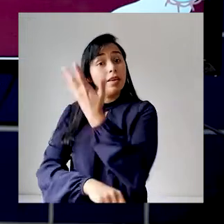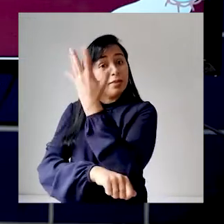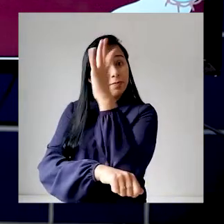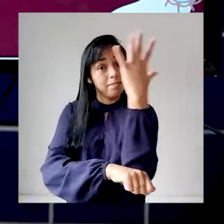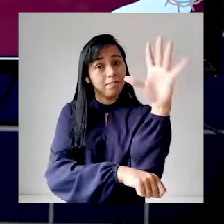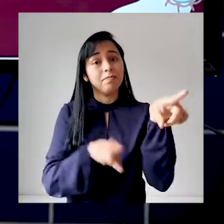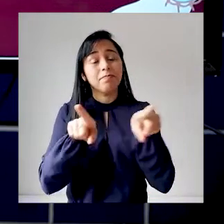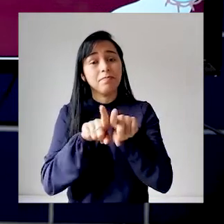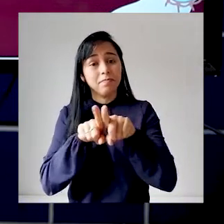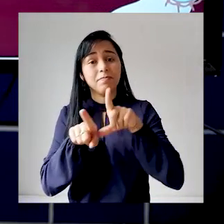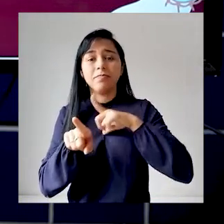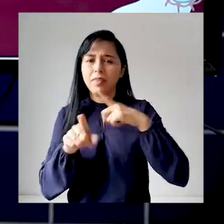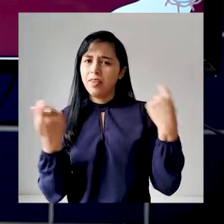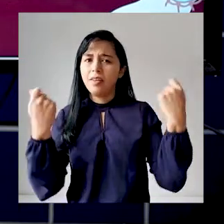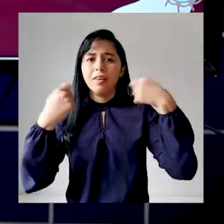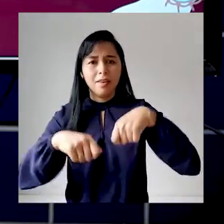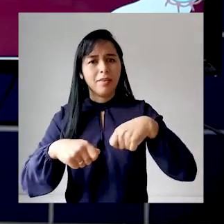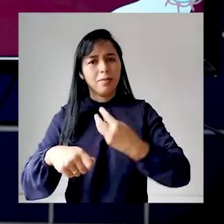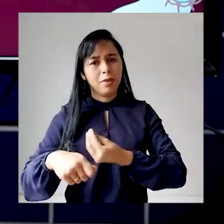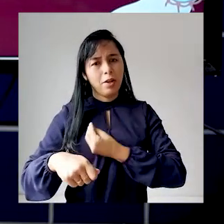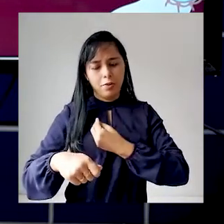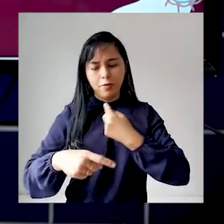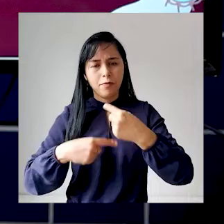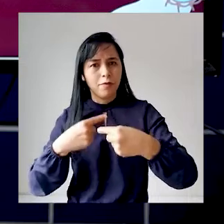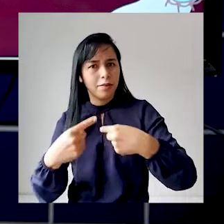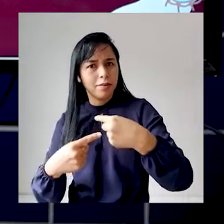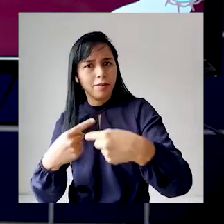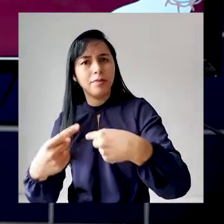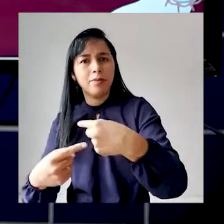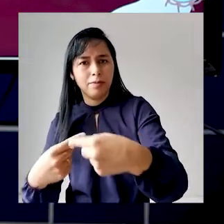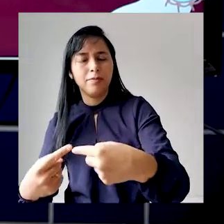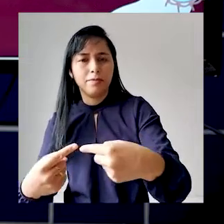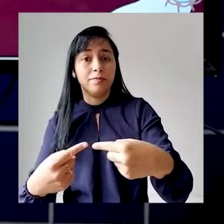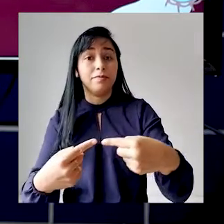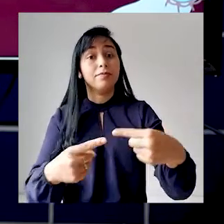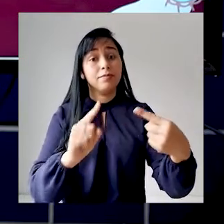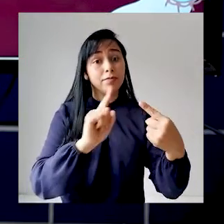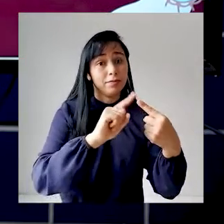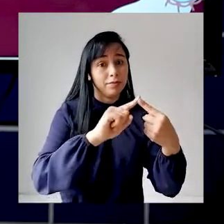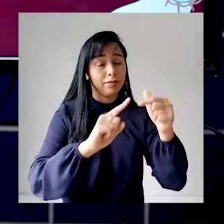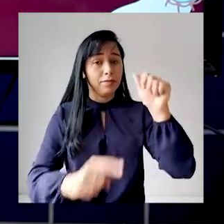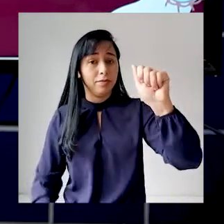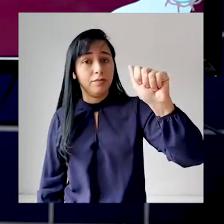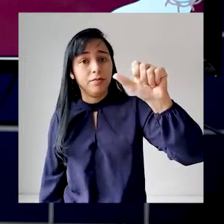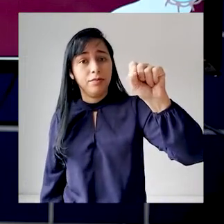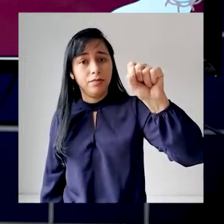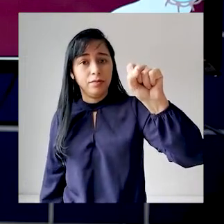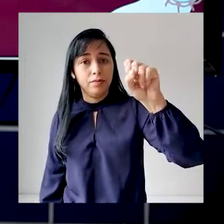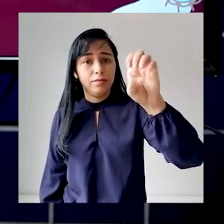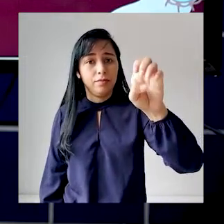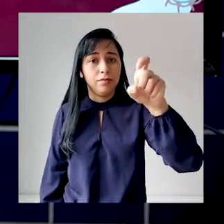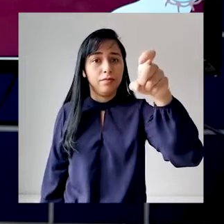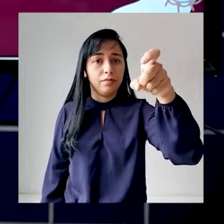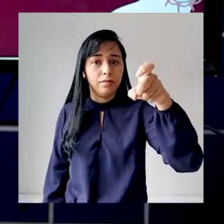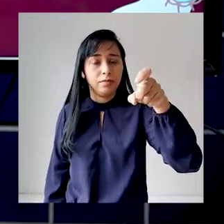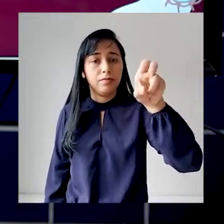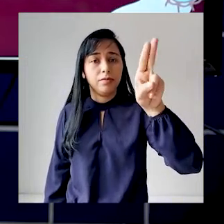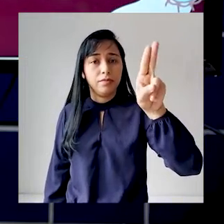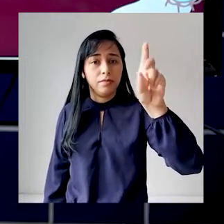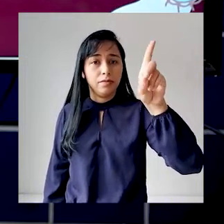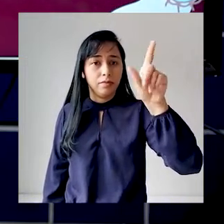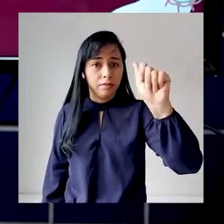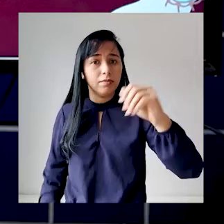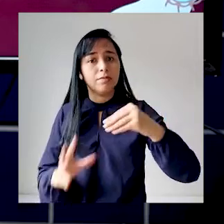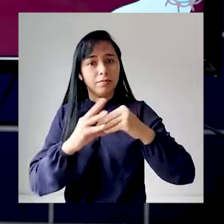As plantas também têm capacidade de reproduzir-se por reprodução assexuada, como,